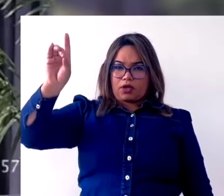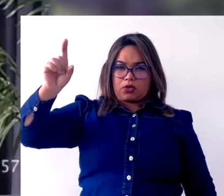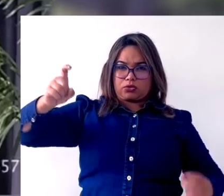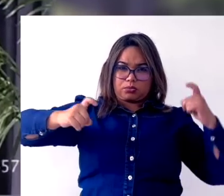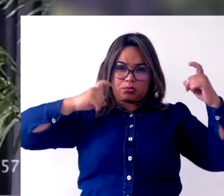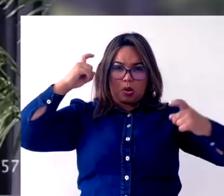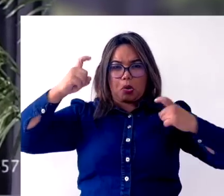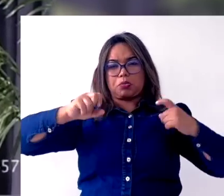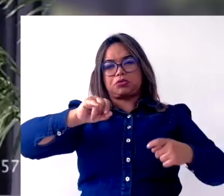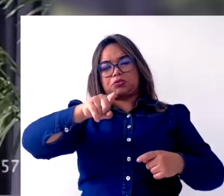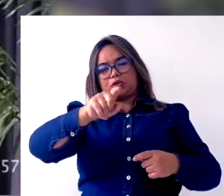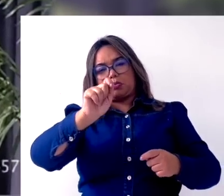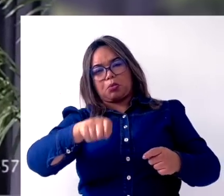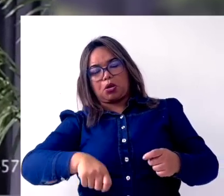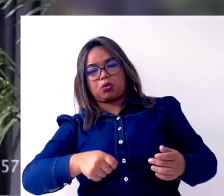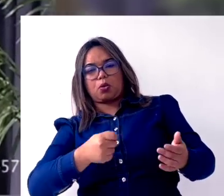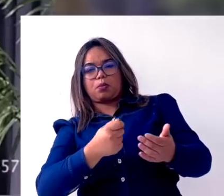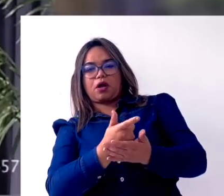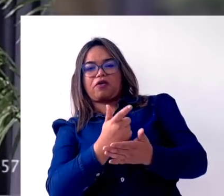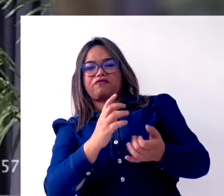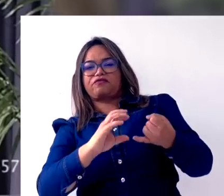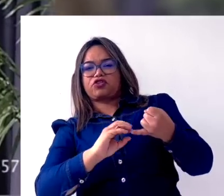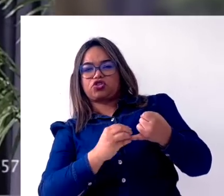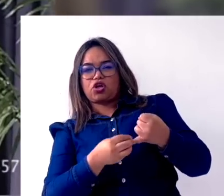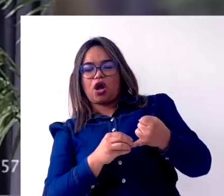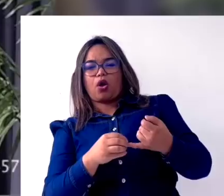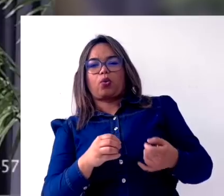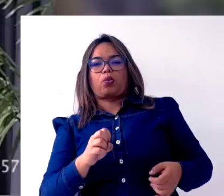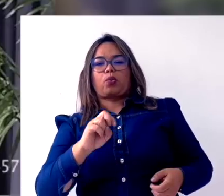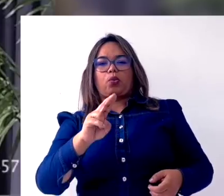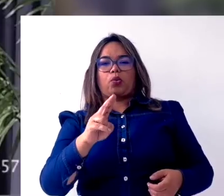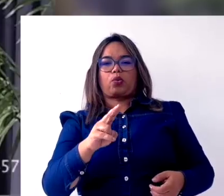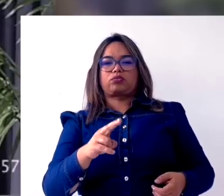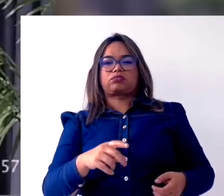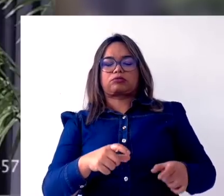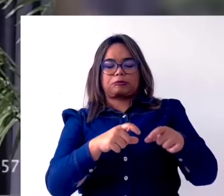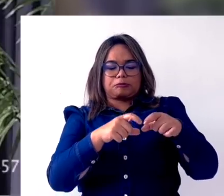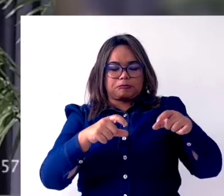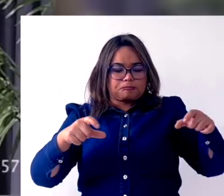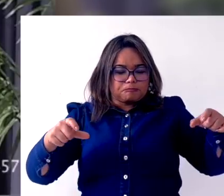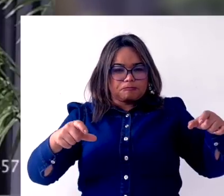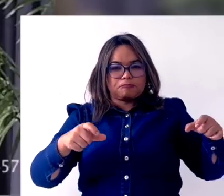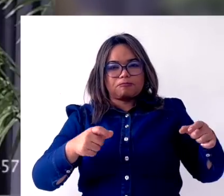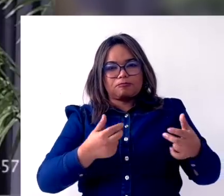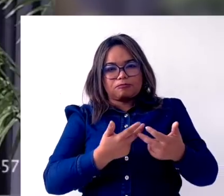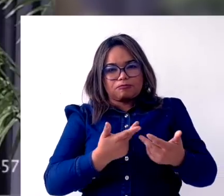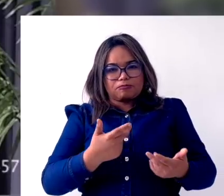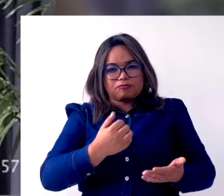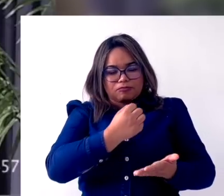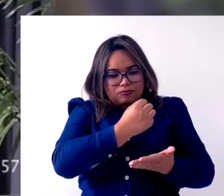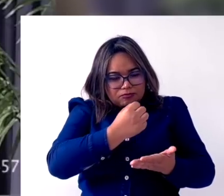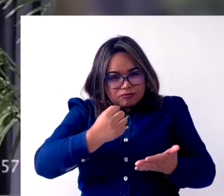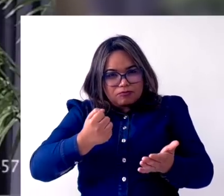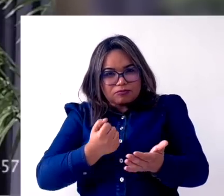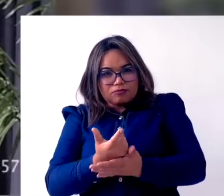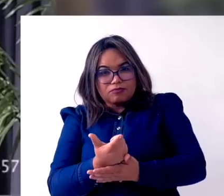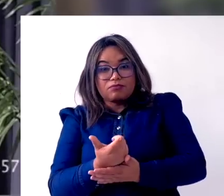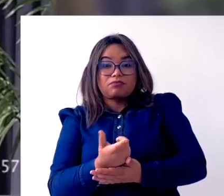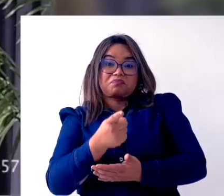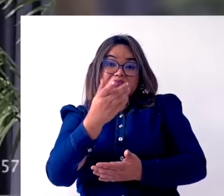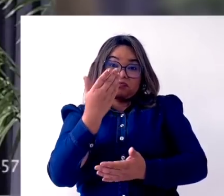pode comprar feijão? Ou será que Ele se preocupa com um código de barra? Será que você vai ficar fora do céu por causa